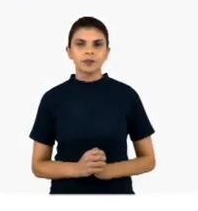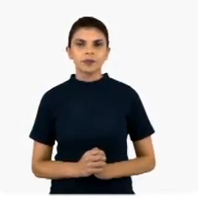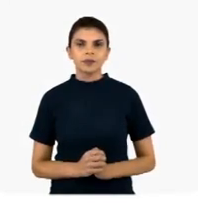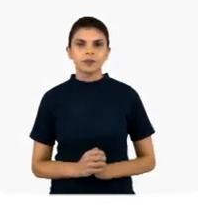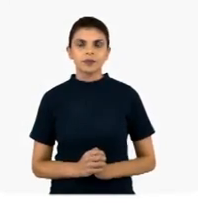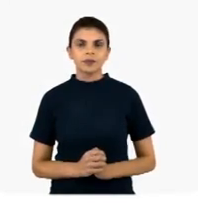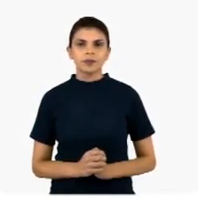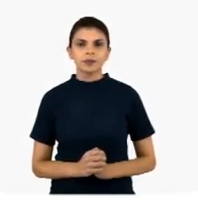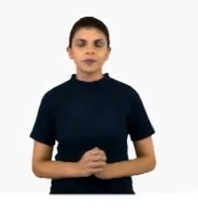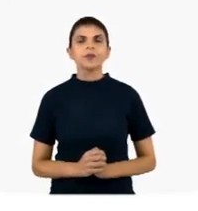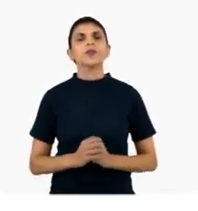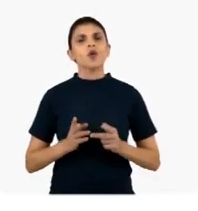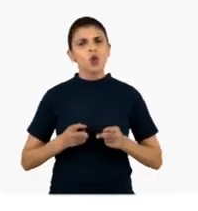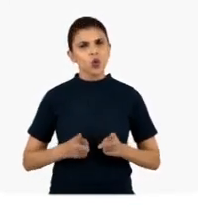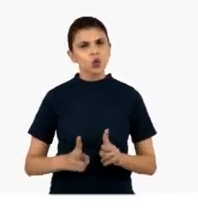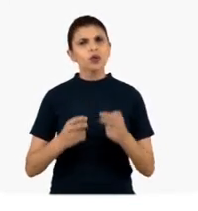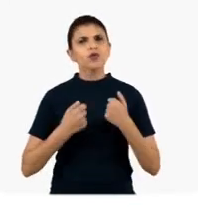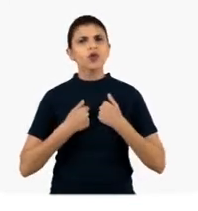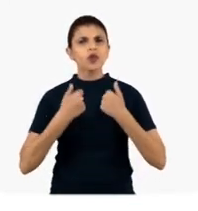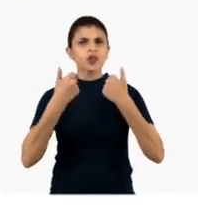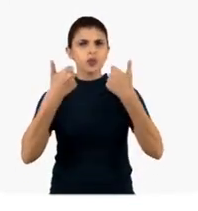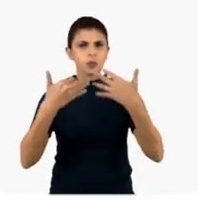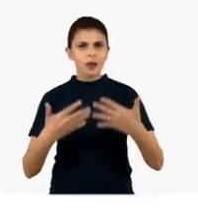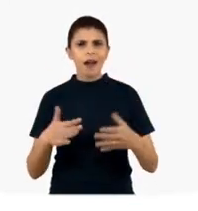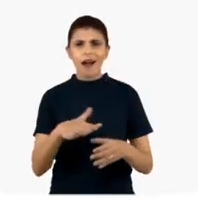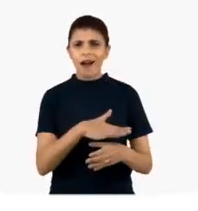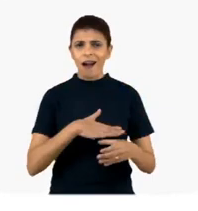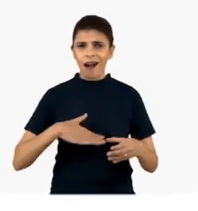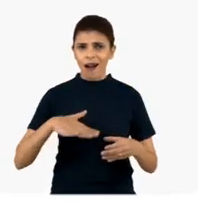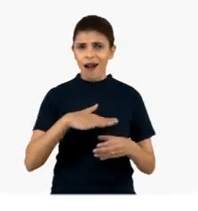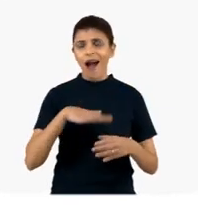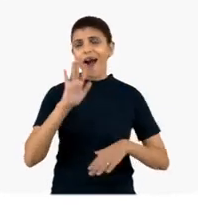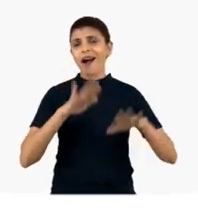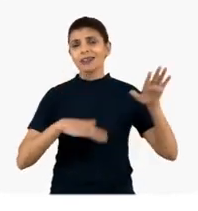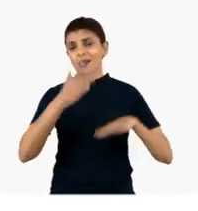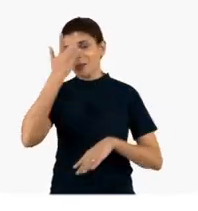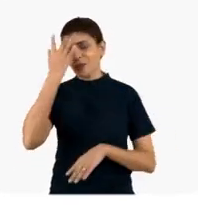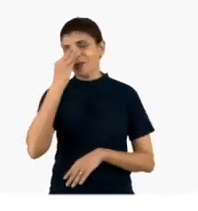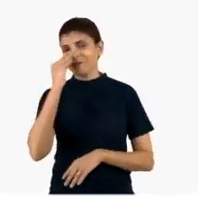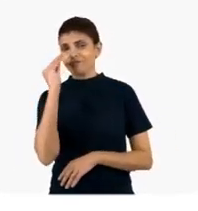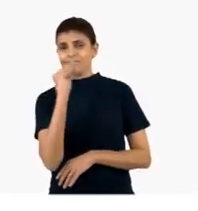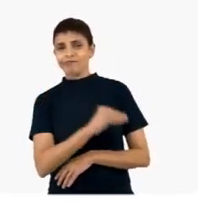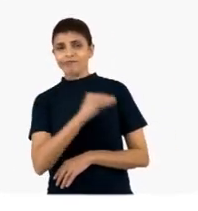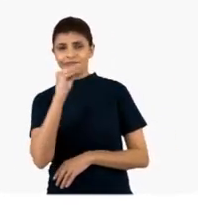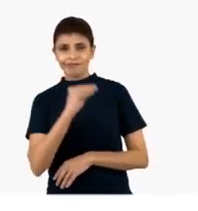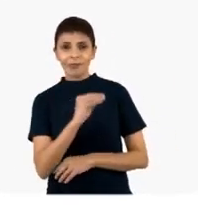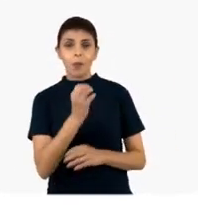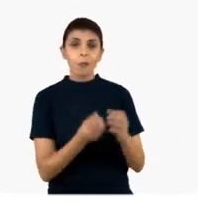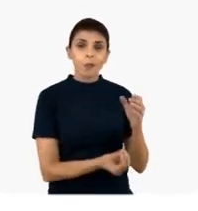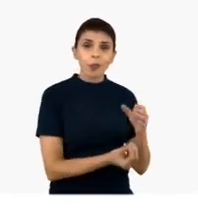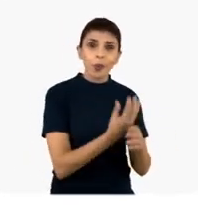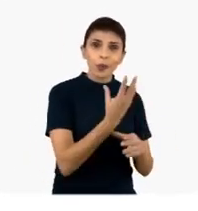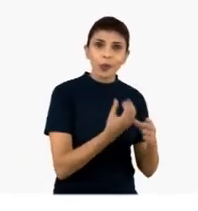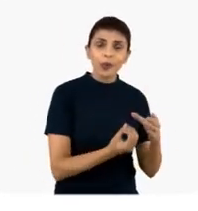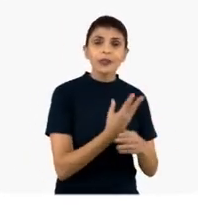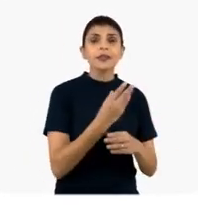Bom, para continuar, eu vou falar um pouquinho de uma área que muitas vezes é esquecida dentro da